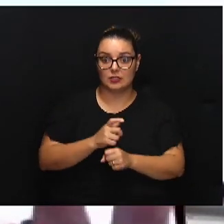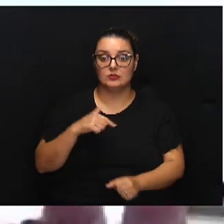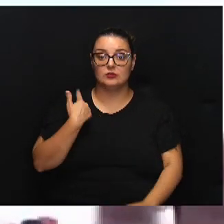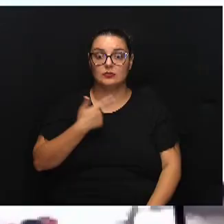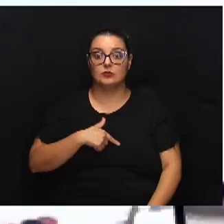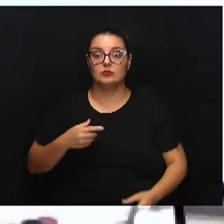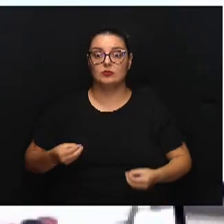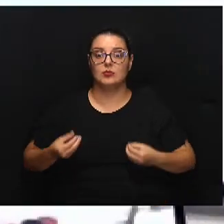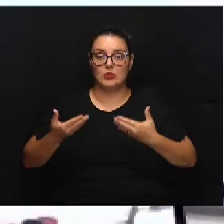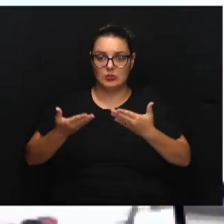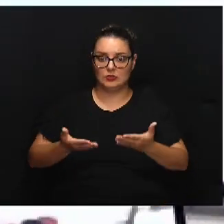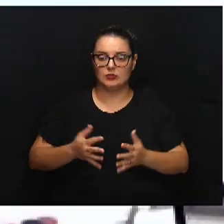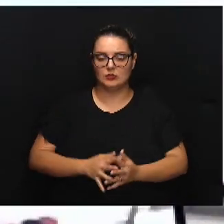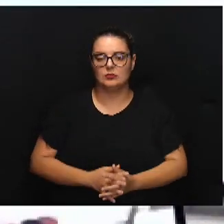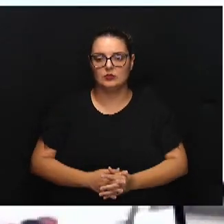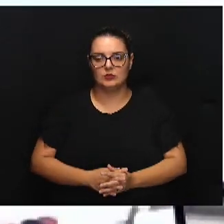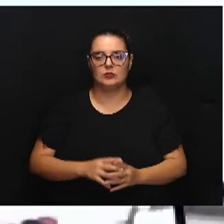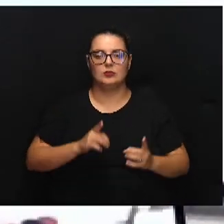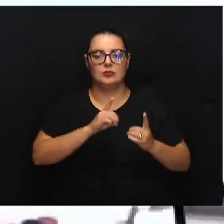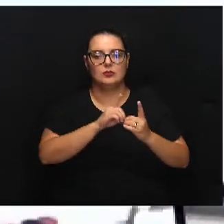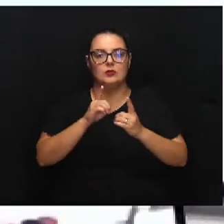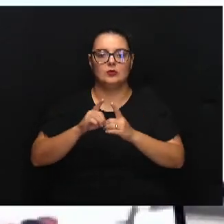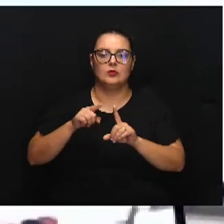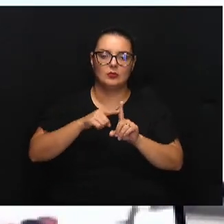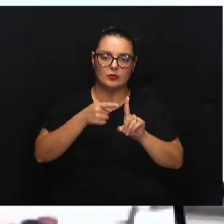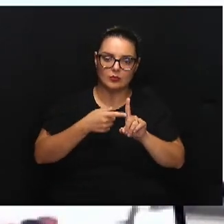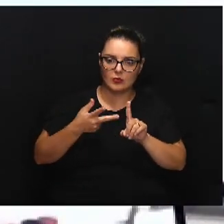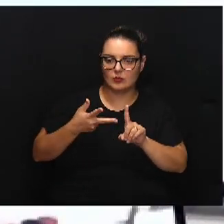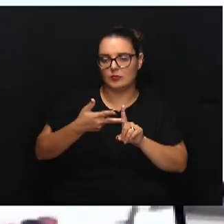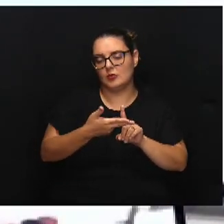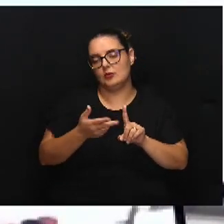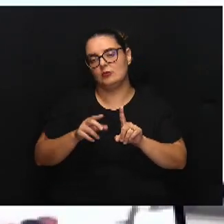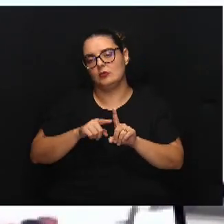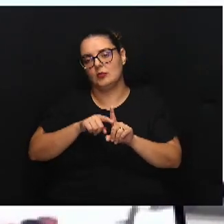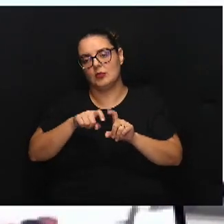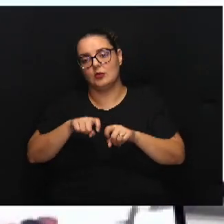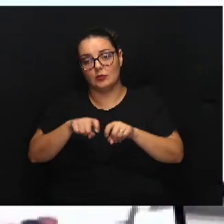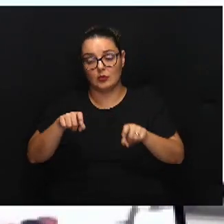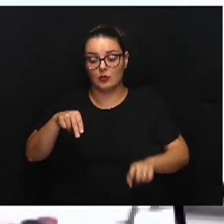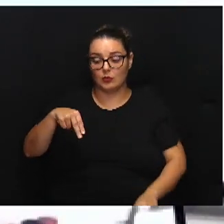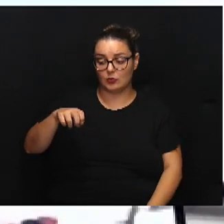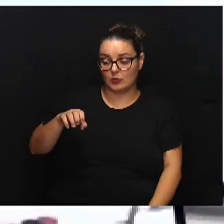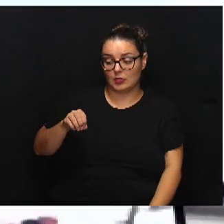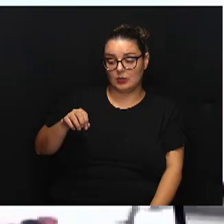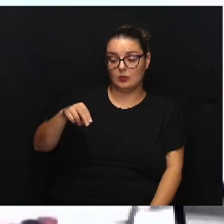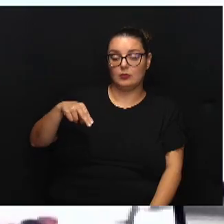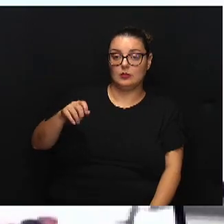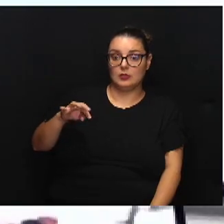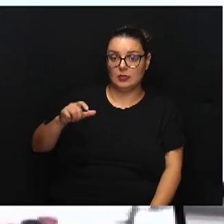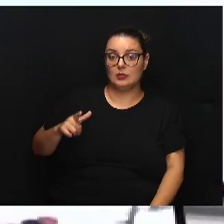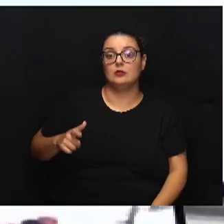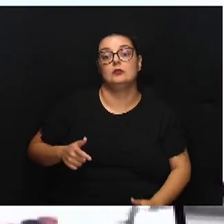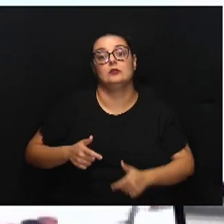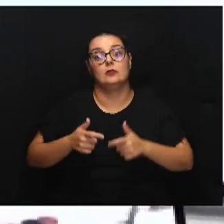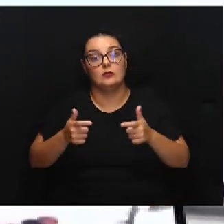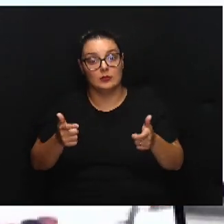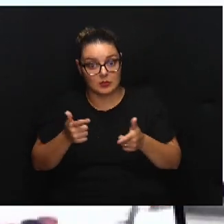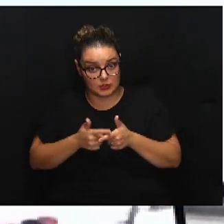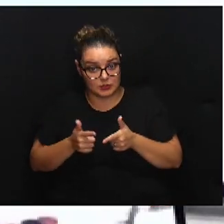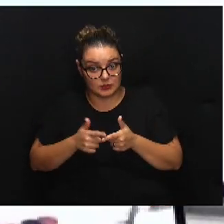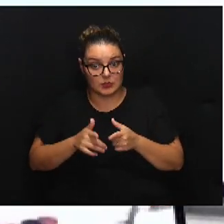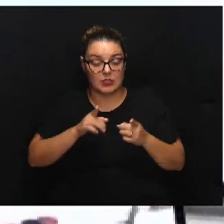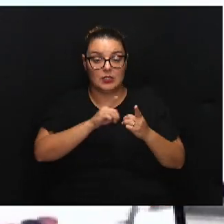dando conta do atendimento obstétrico, mas o atendimento neonatal tem um grande gargalo. Atender